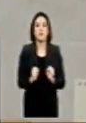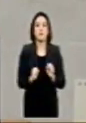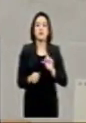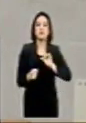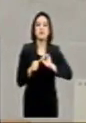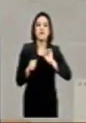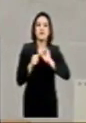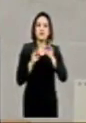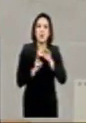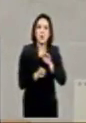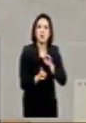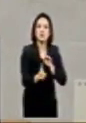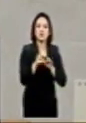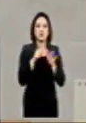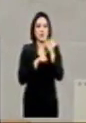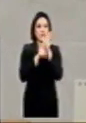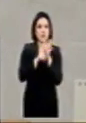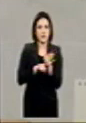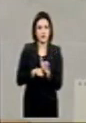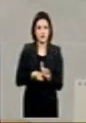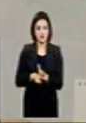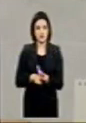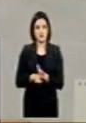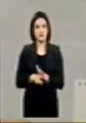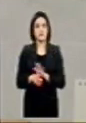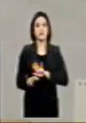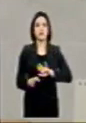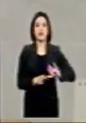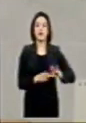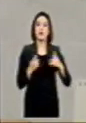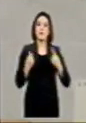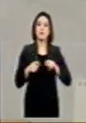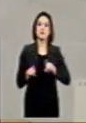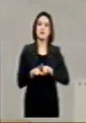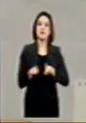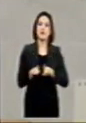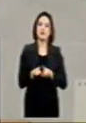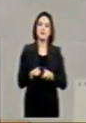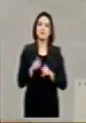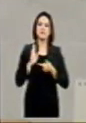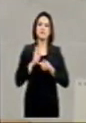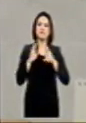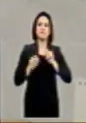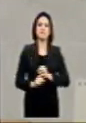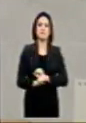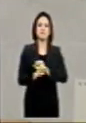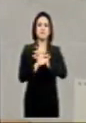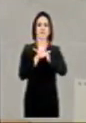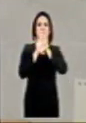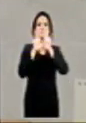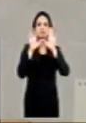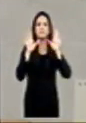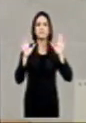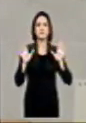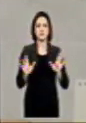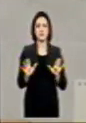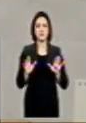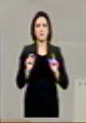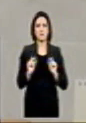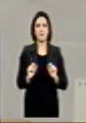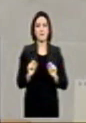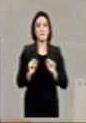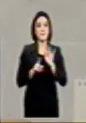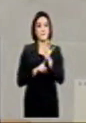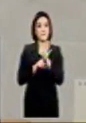investigação em curso. É preciso também assinalar com clareza que esta